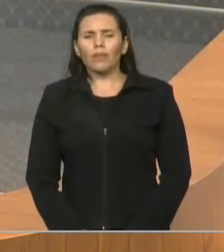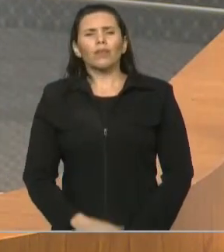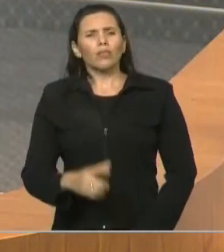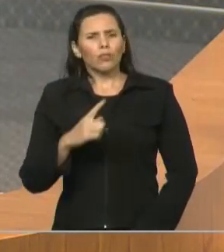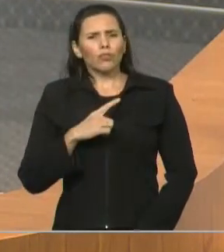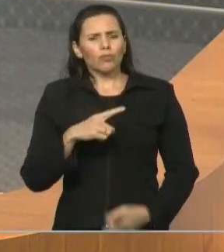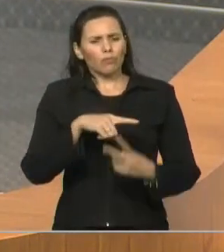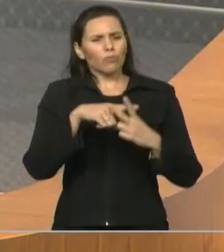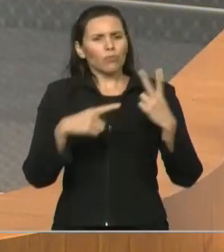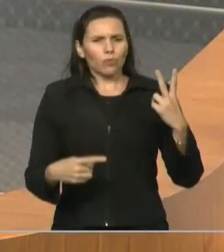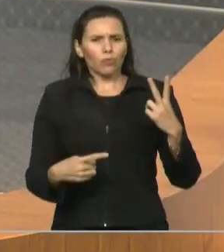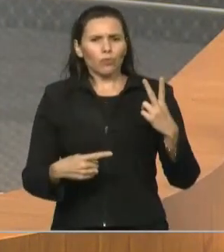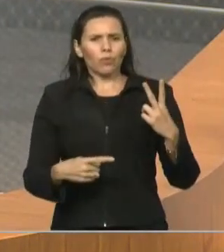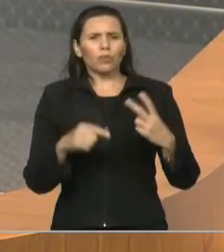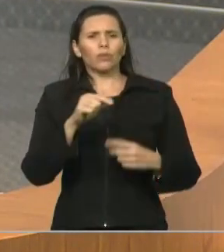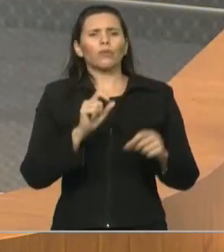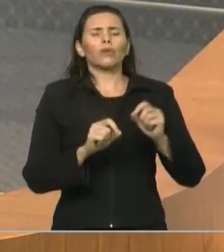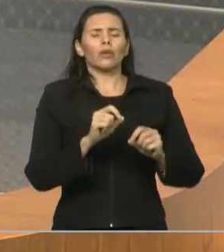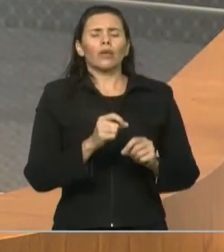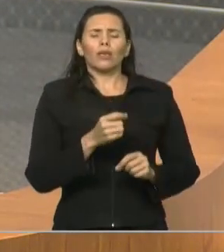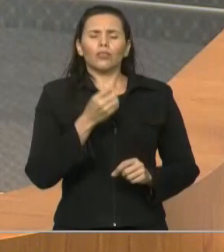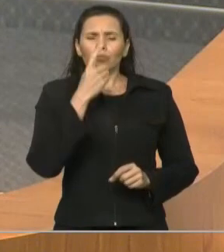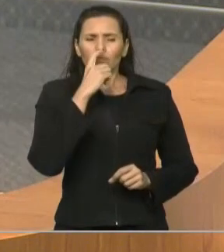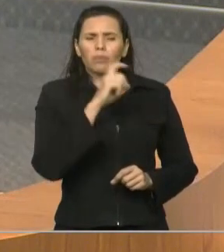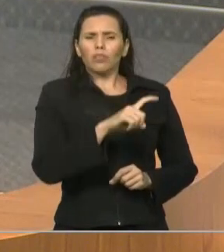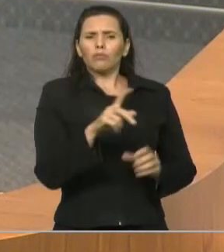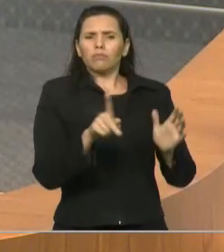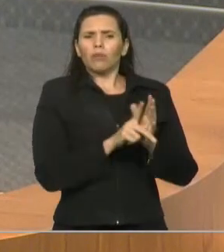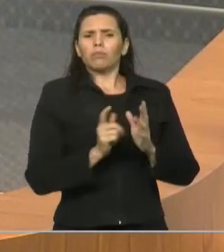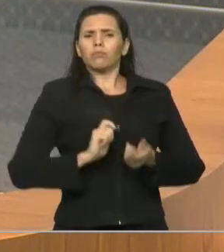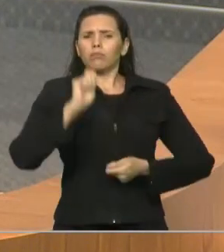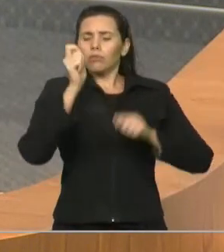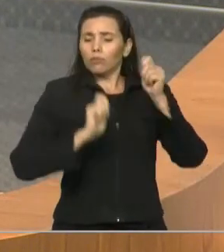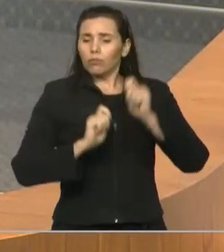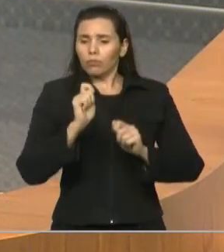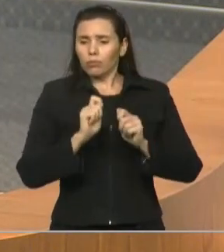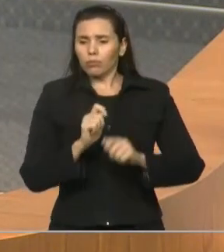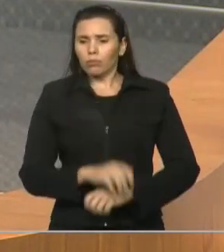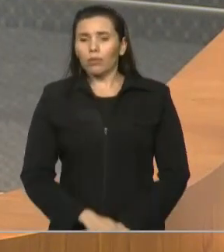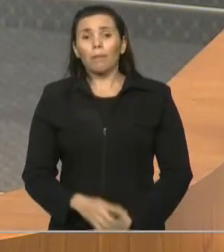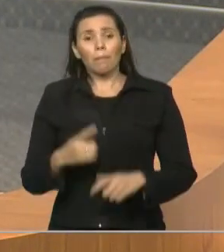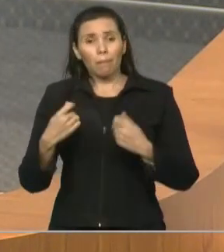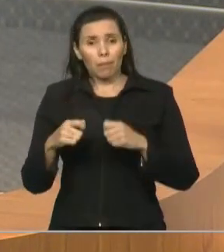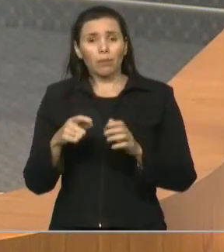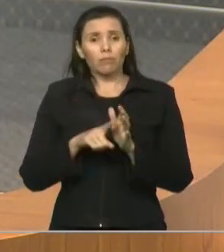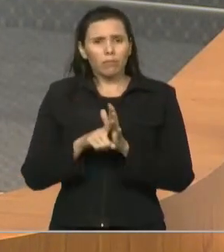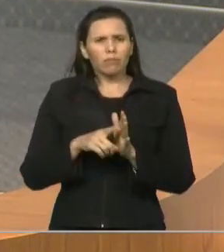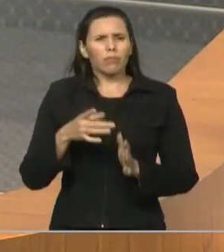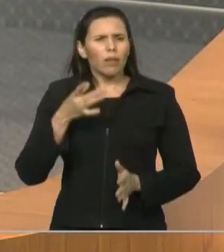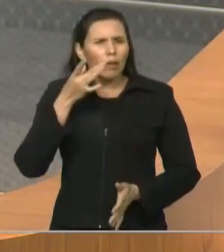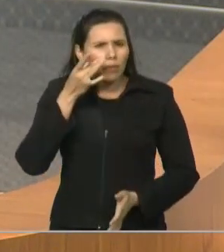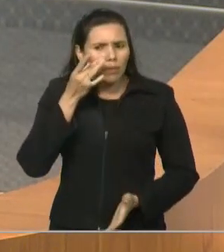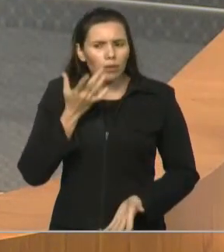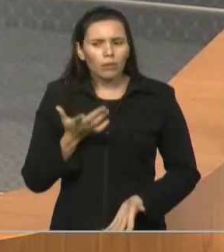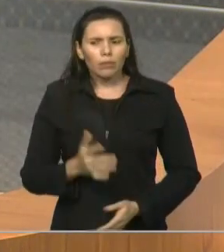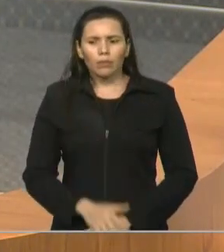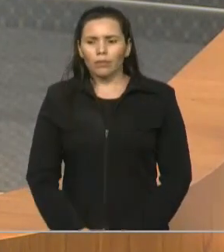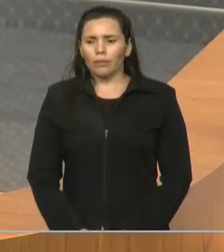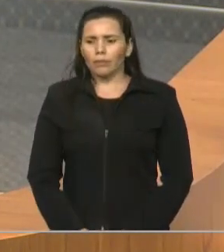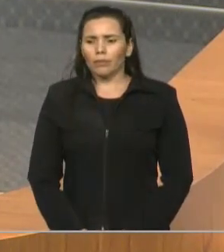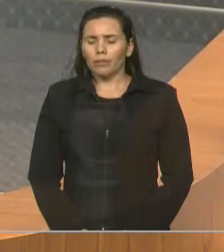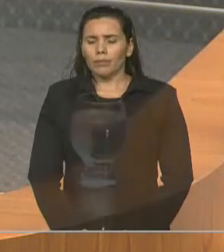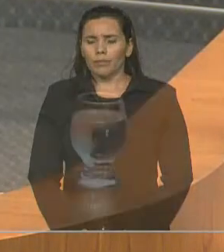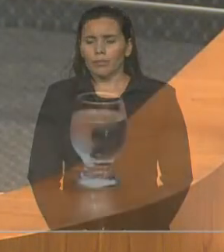que pertencem ao governo do Estado e que precisam serem examinadas. Joselândia,